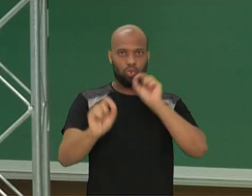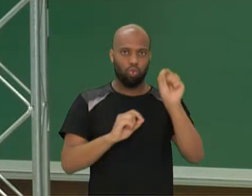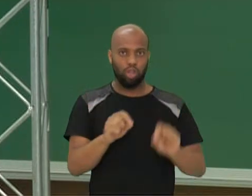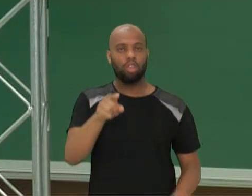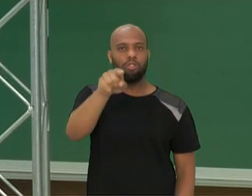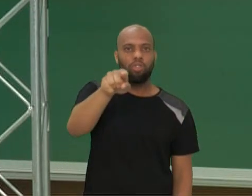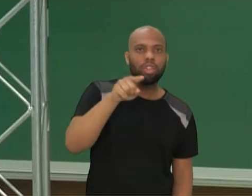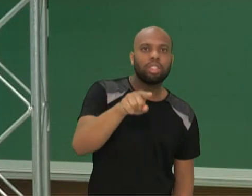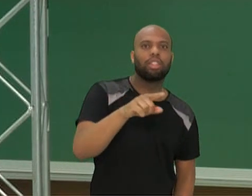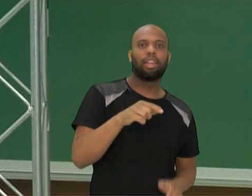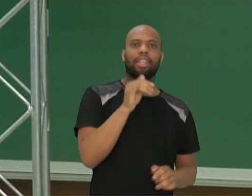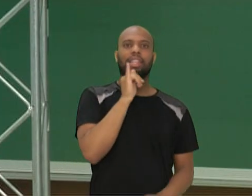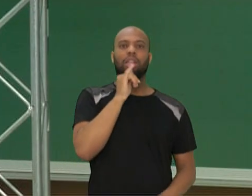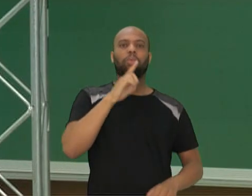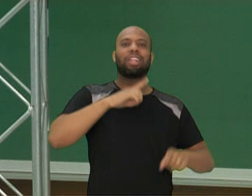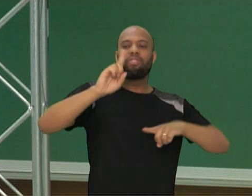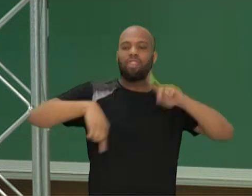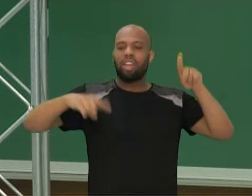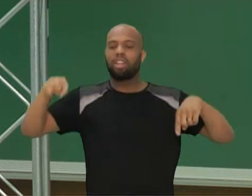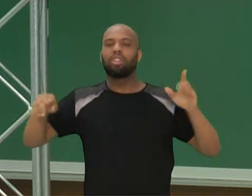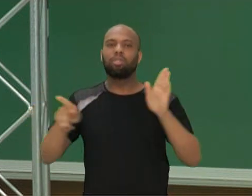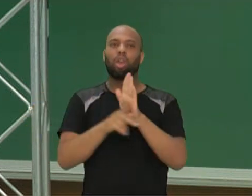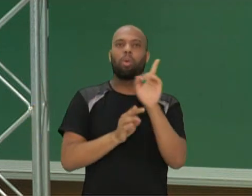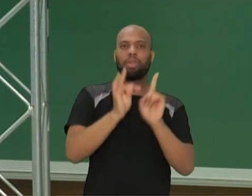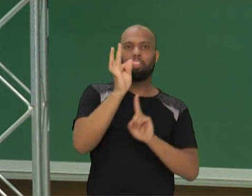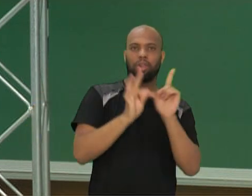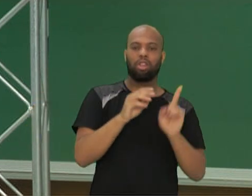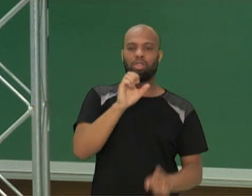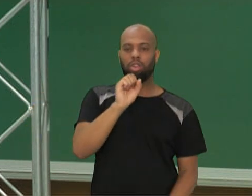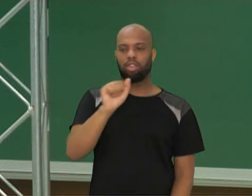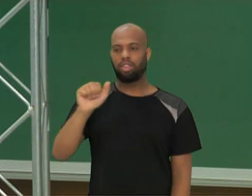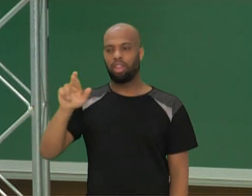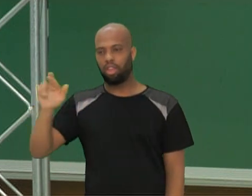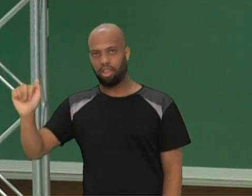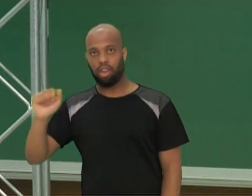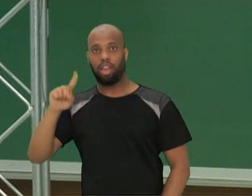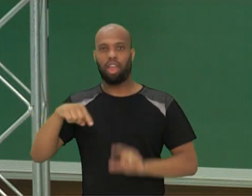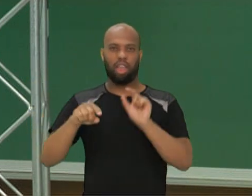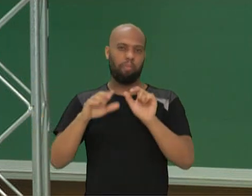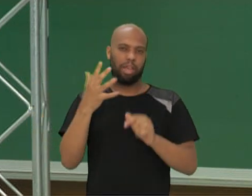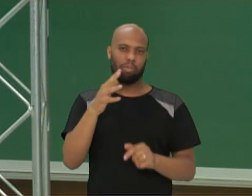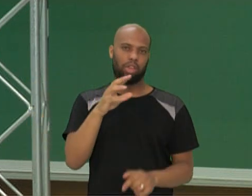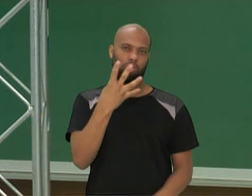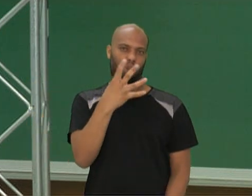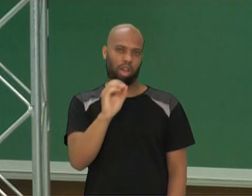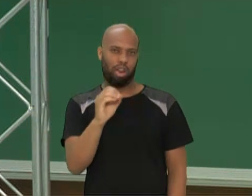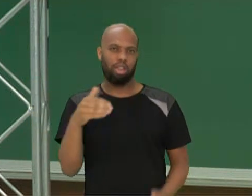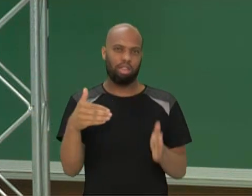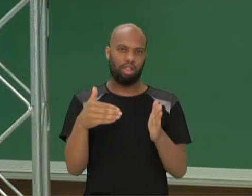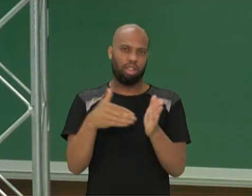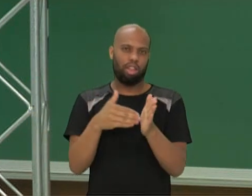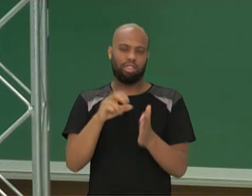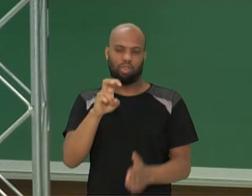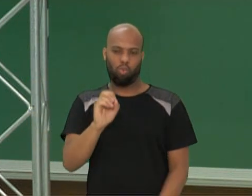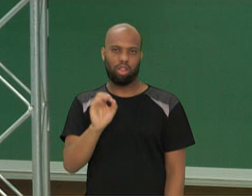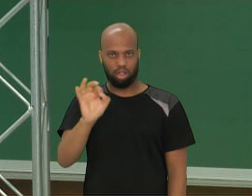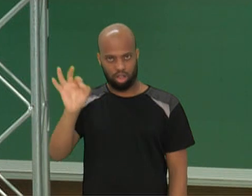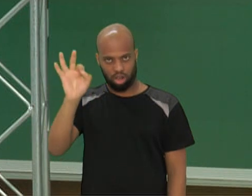que por mais que a variação de temperatura no Saara seja em torno de 40 a 50